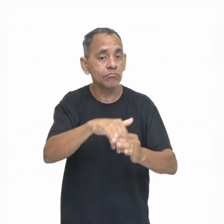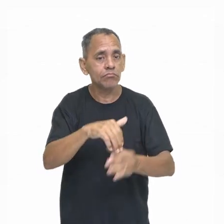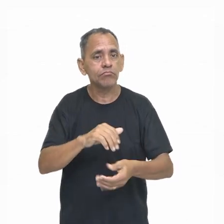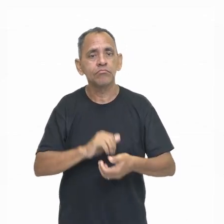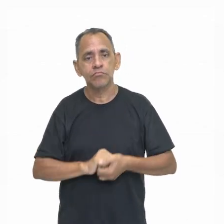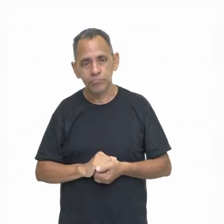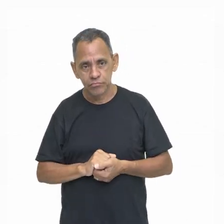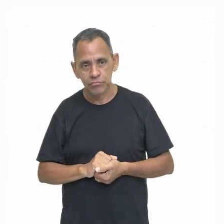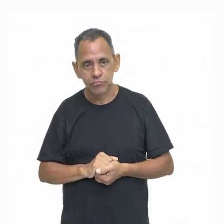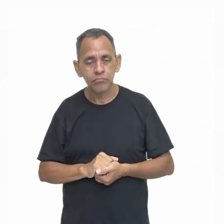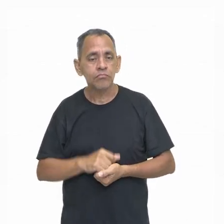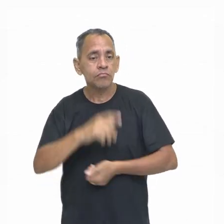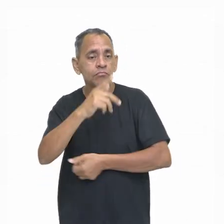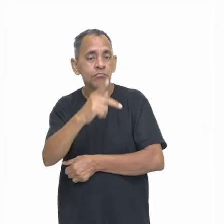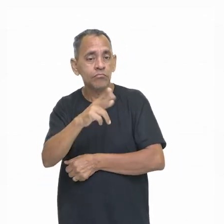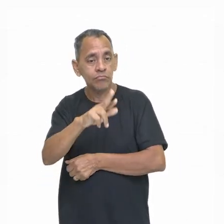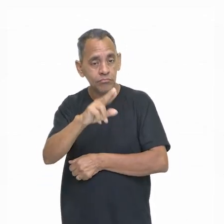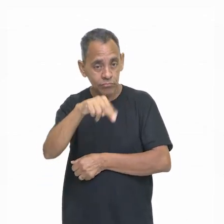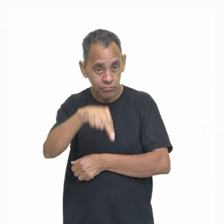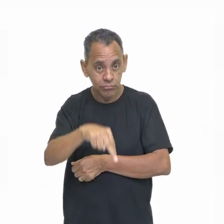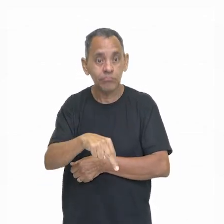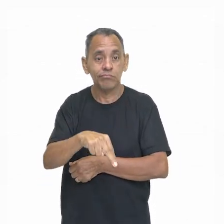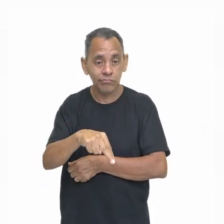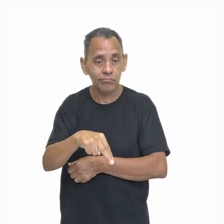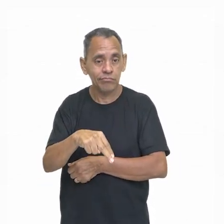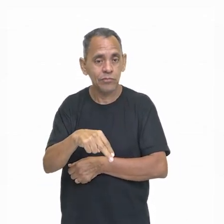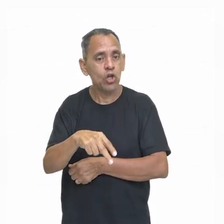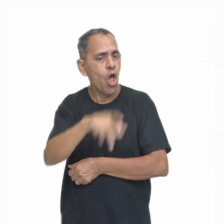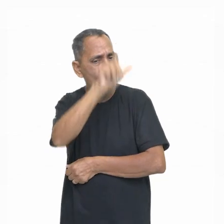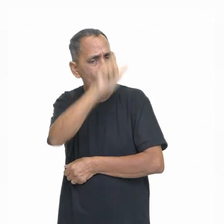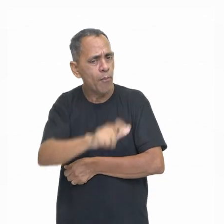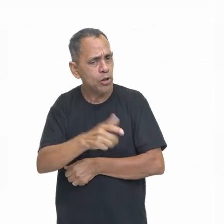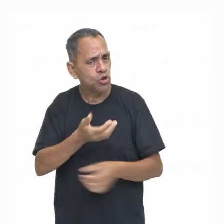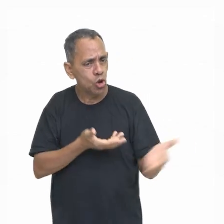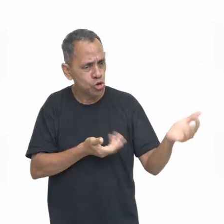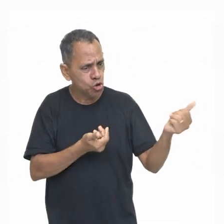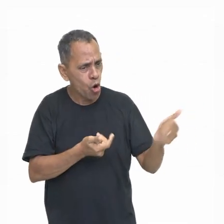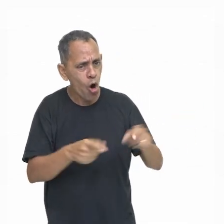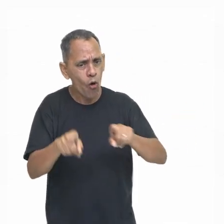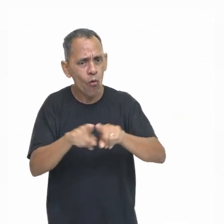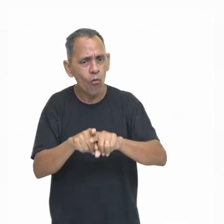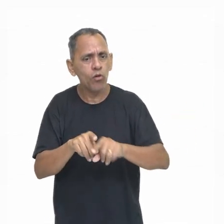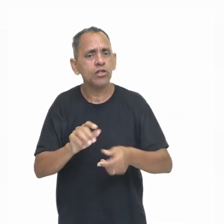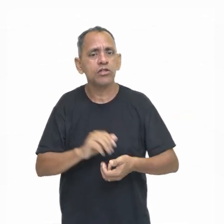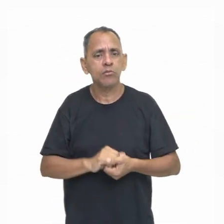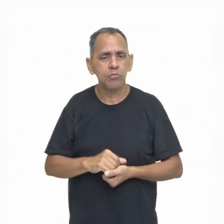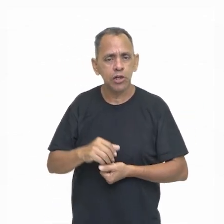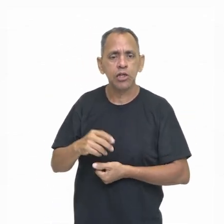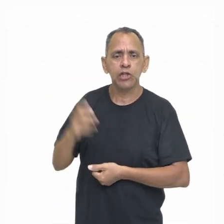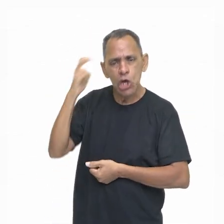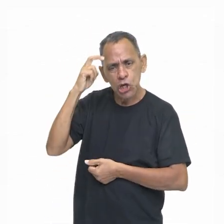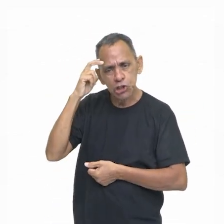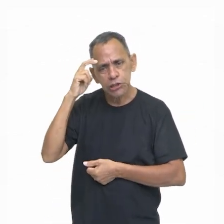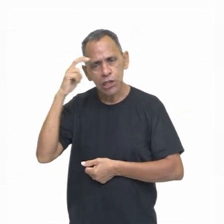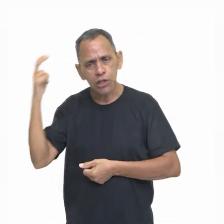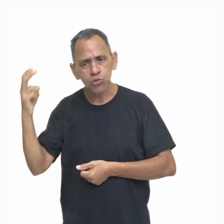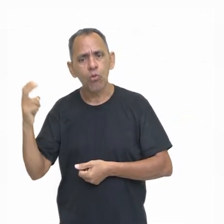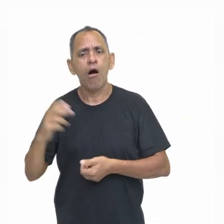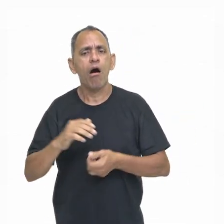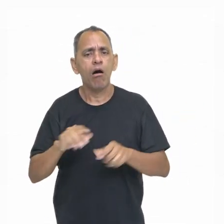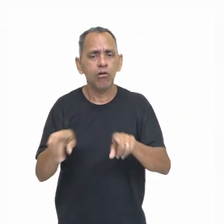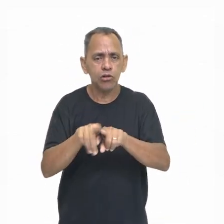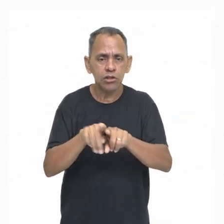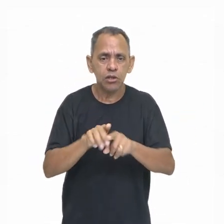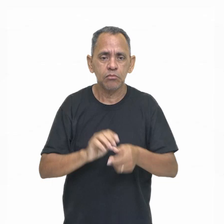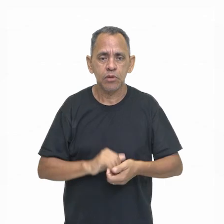PRN nesse momento aí, né, como uma figura jovem e moderna. Era um partido que até então naquele momento ali